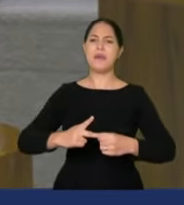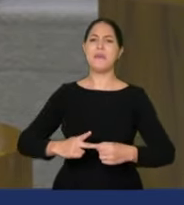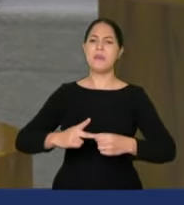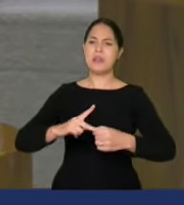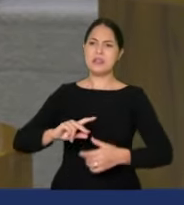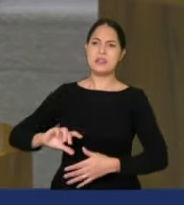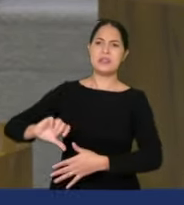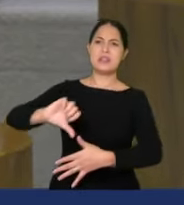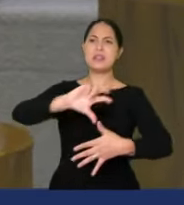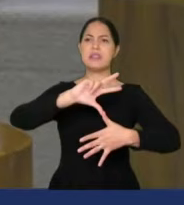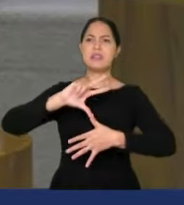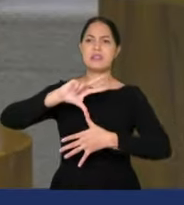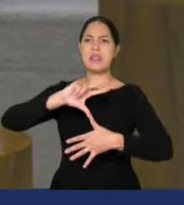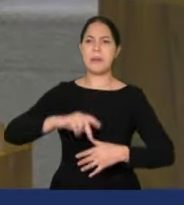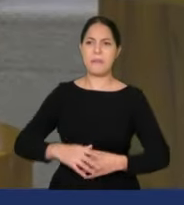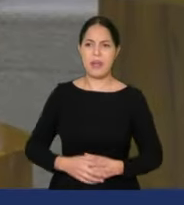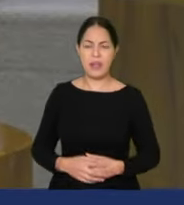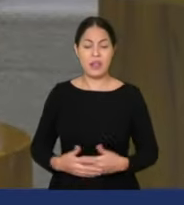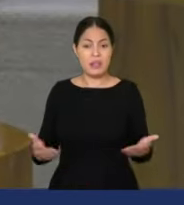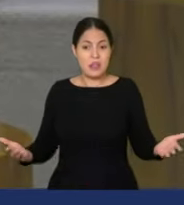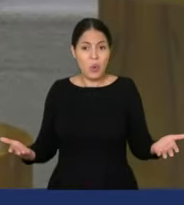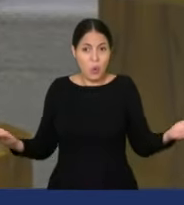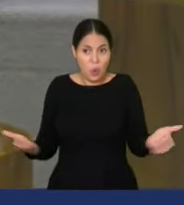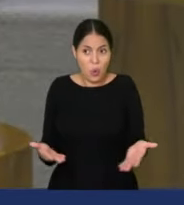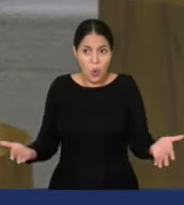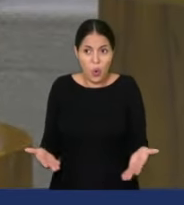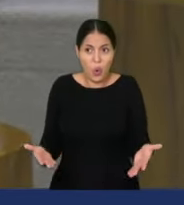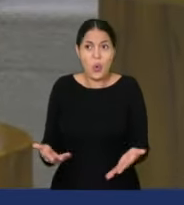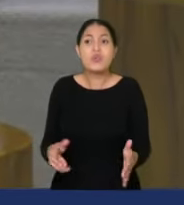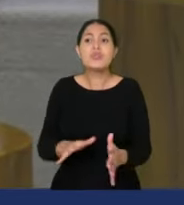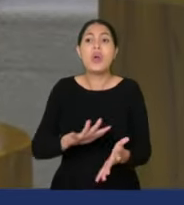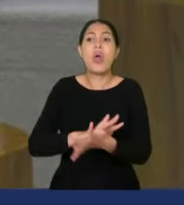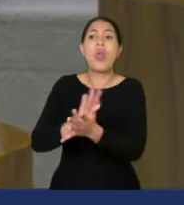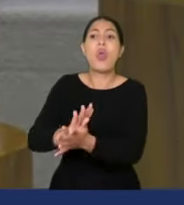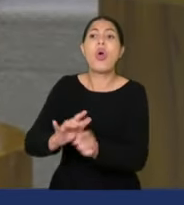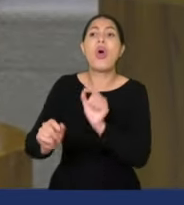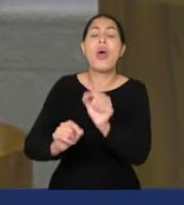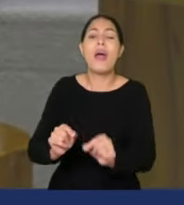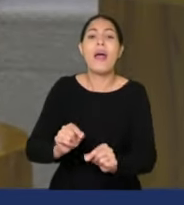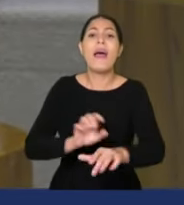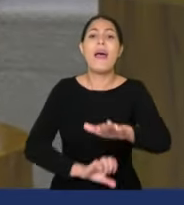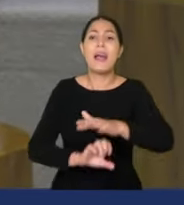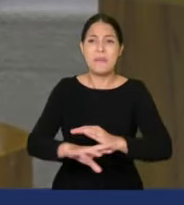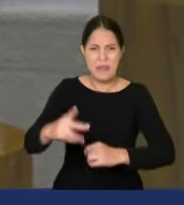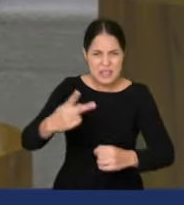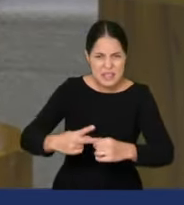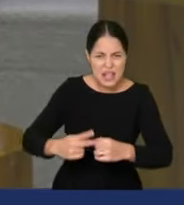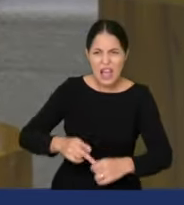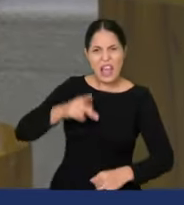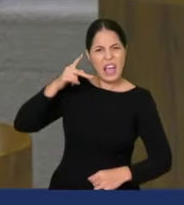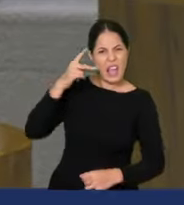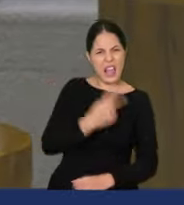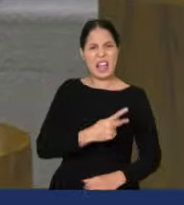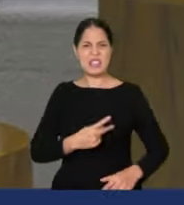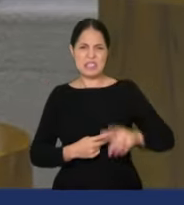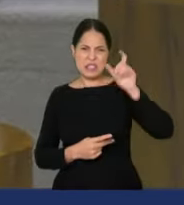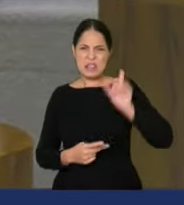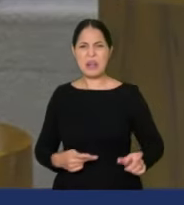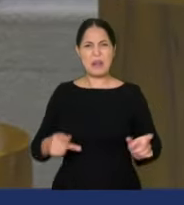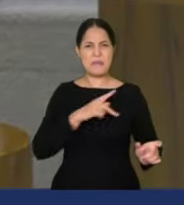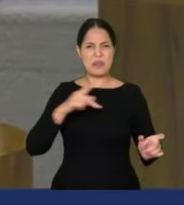está destruindo a Petrobras é esse presidente despreparado. E aí cabe